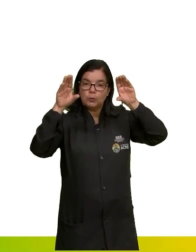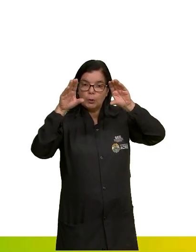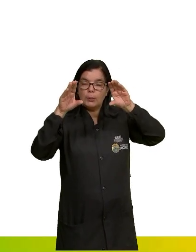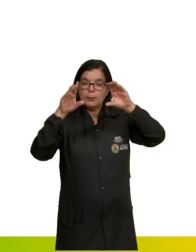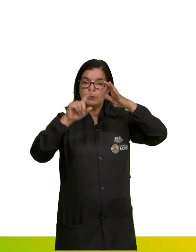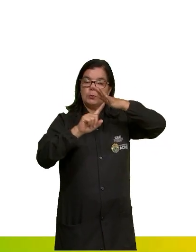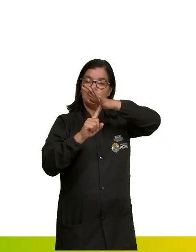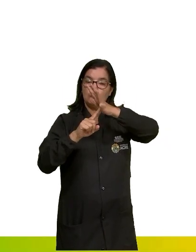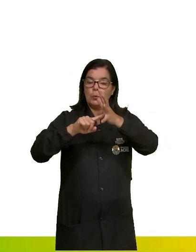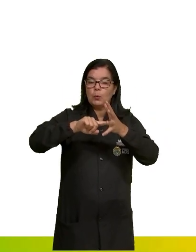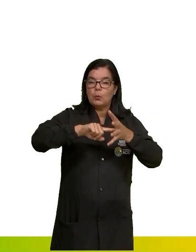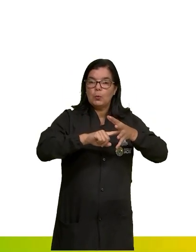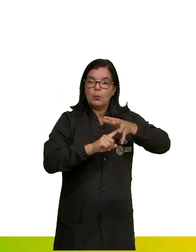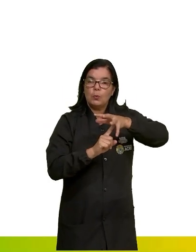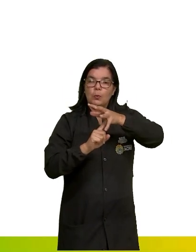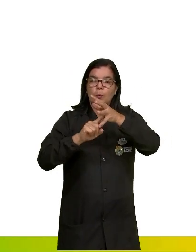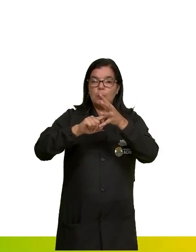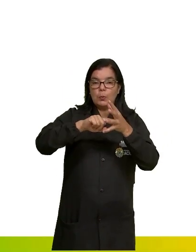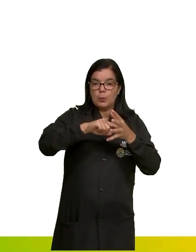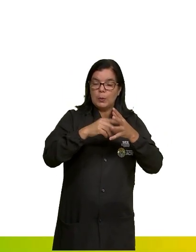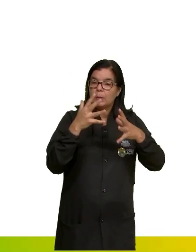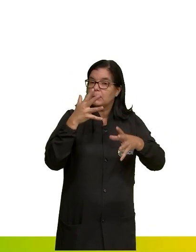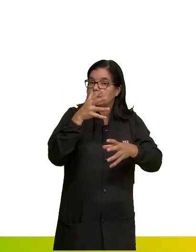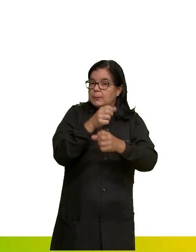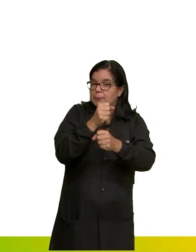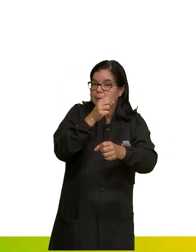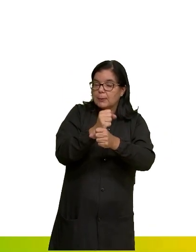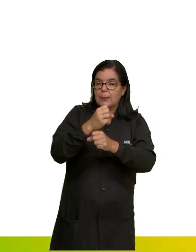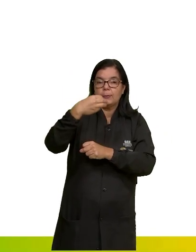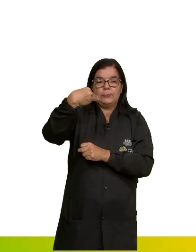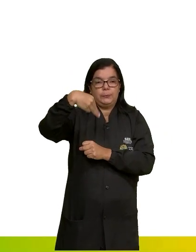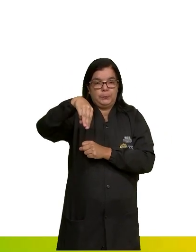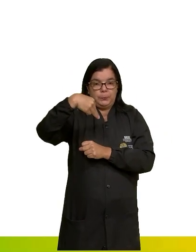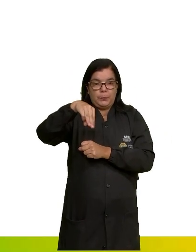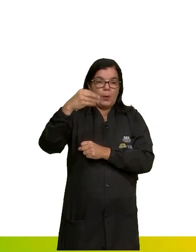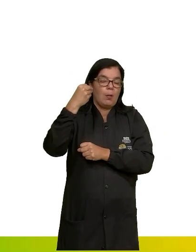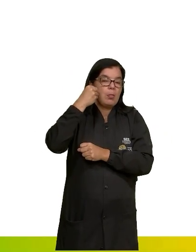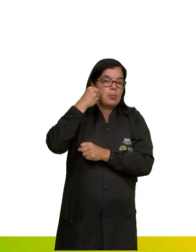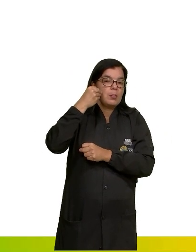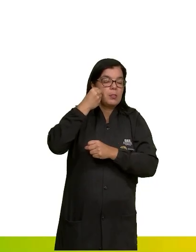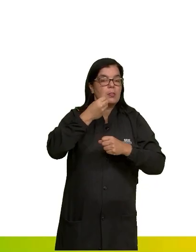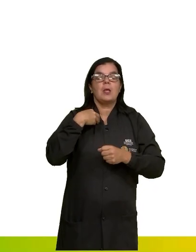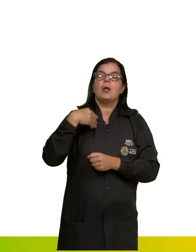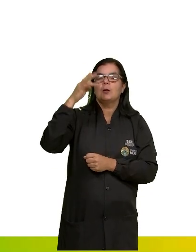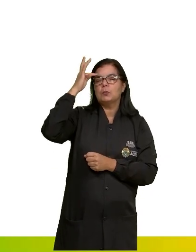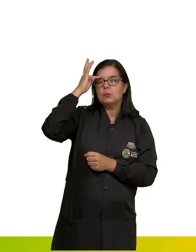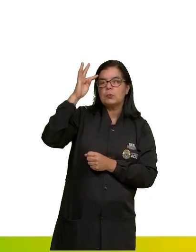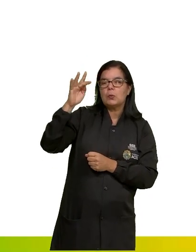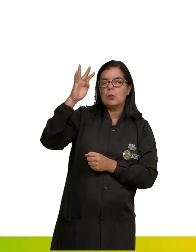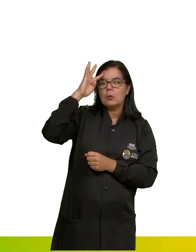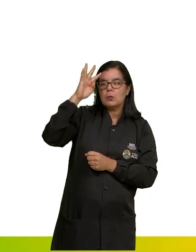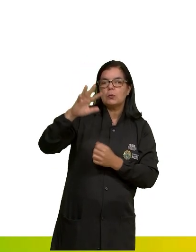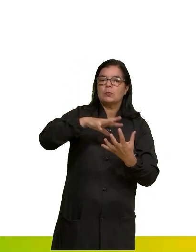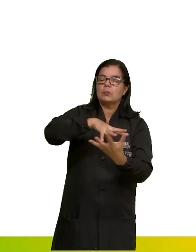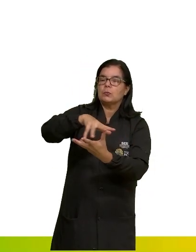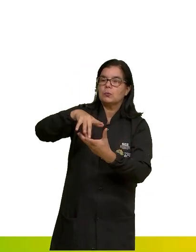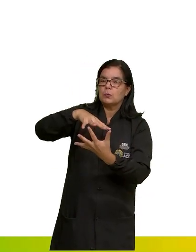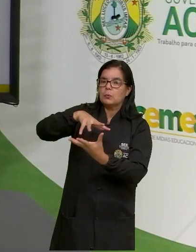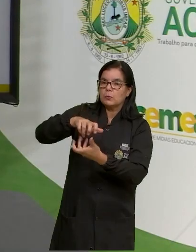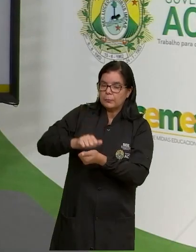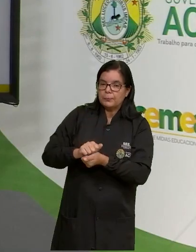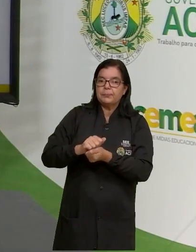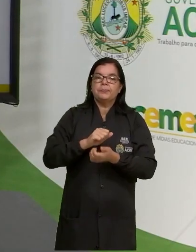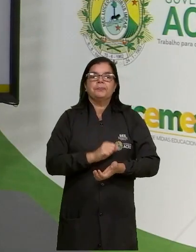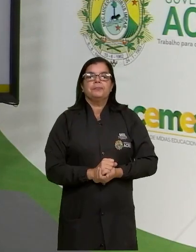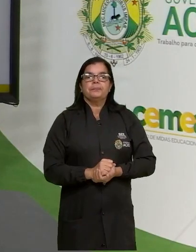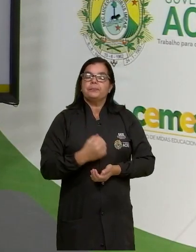de satélites e cálculos matemáticos para testar teorias sobre o universo. Então, isso